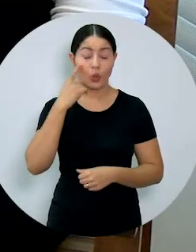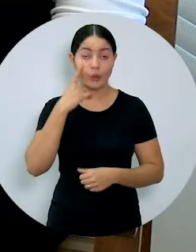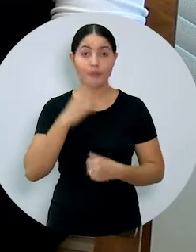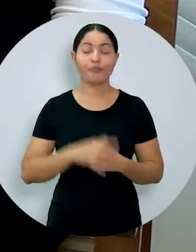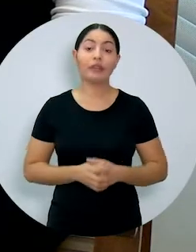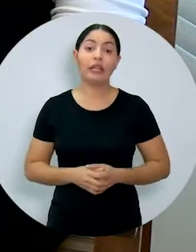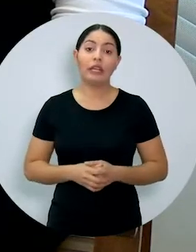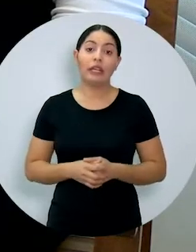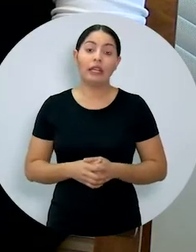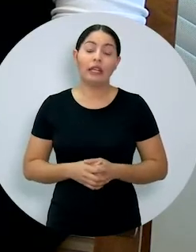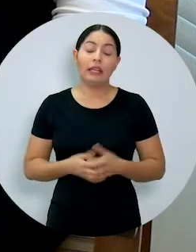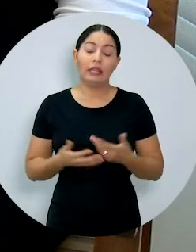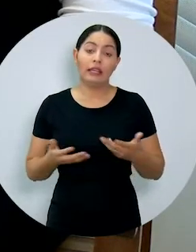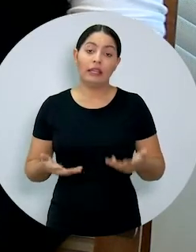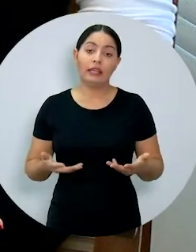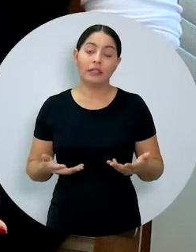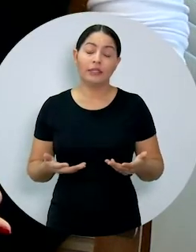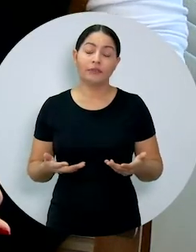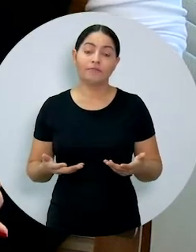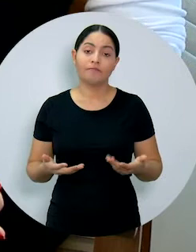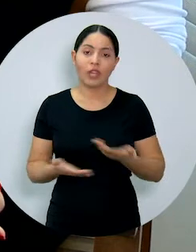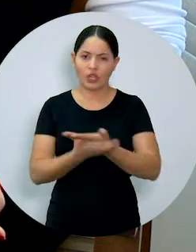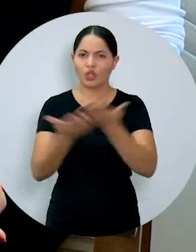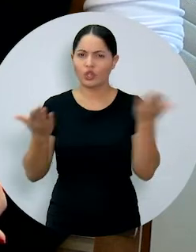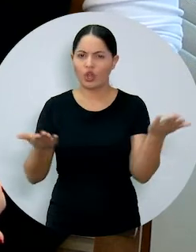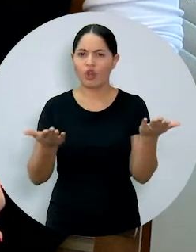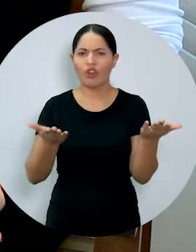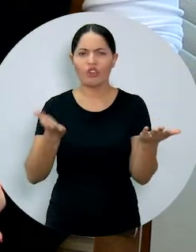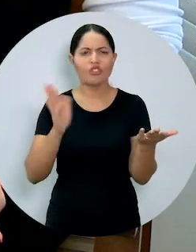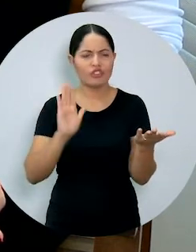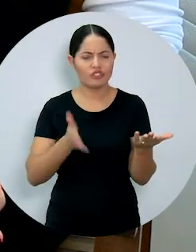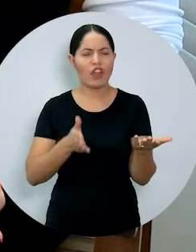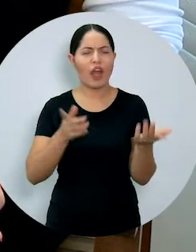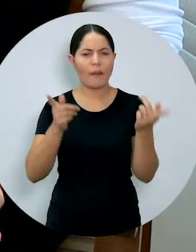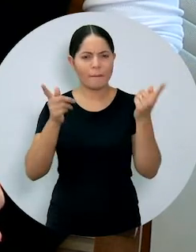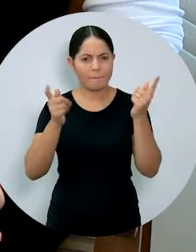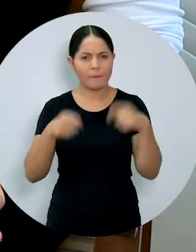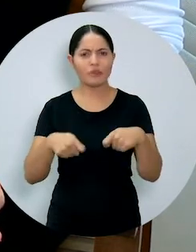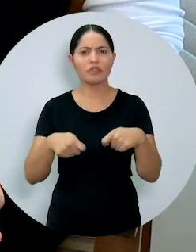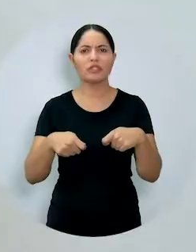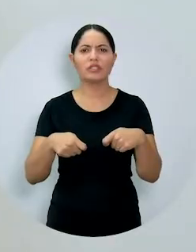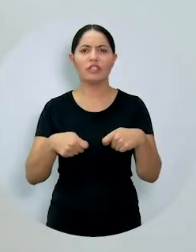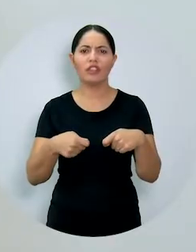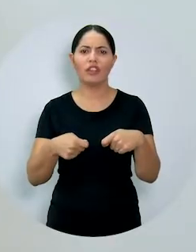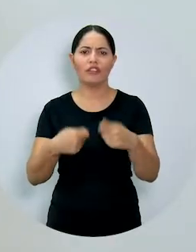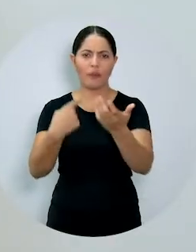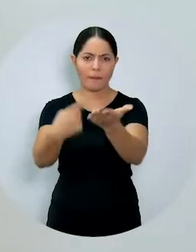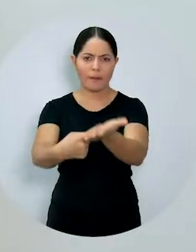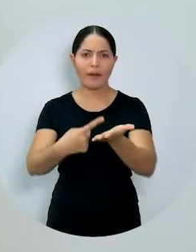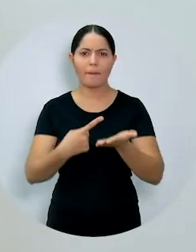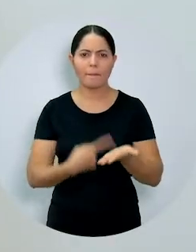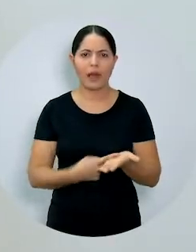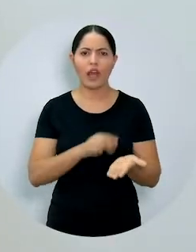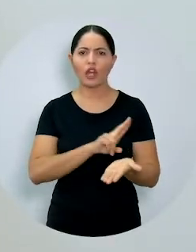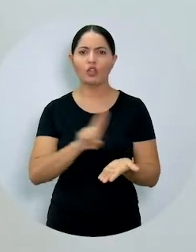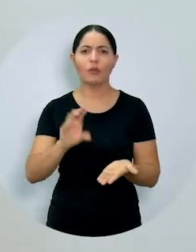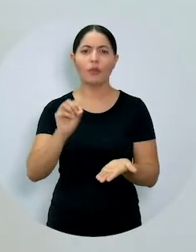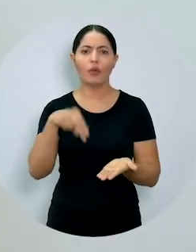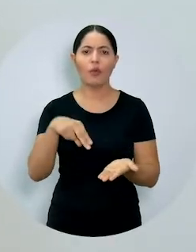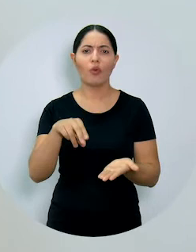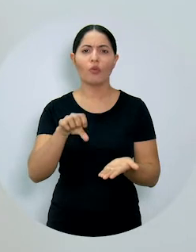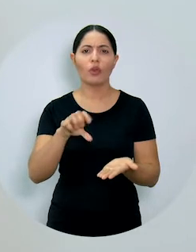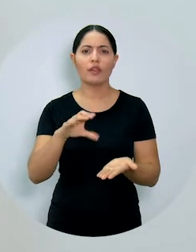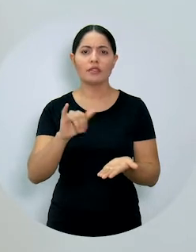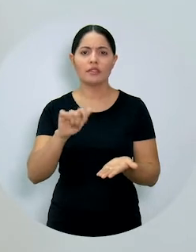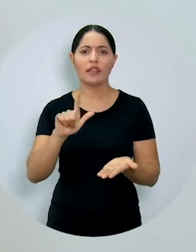veja, se nós temos a possibilidade hoje de uma conciliação e de